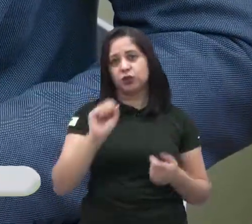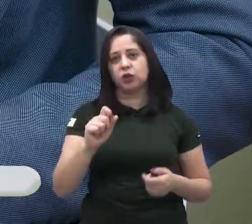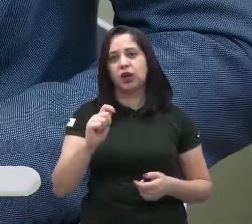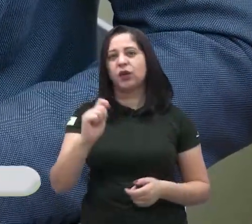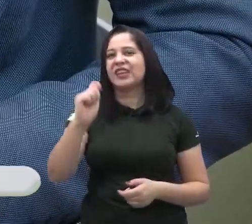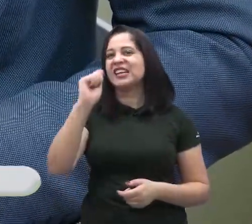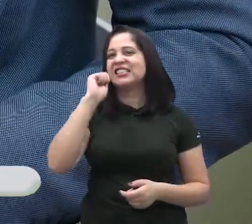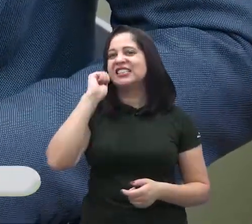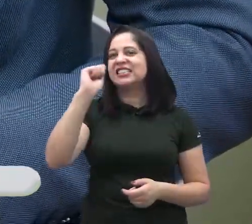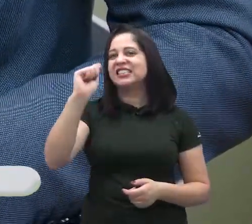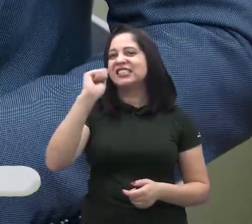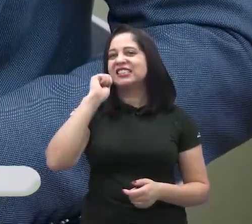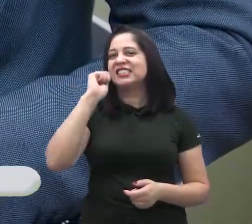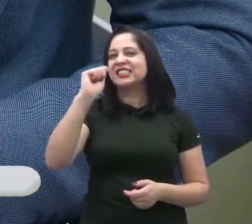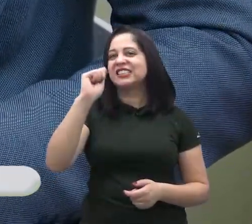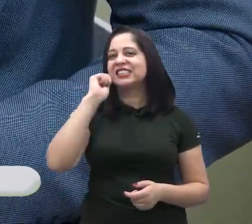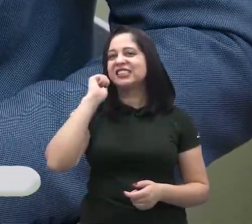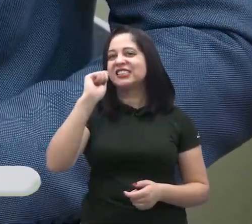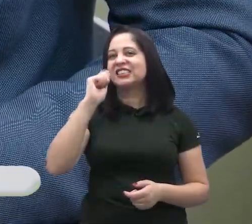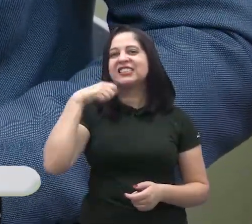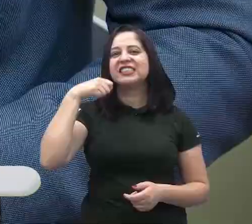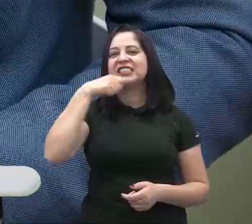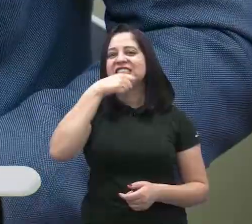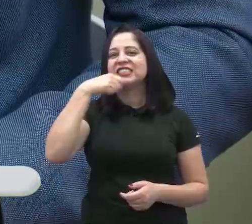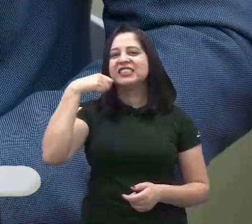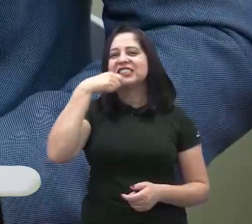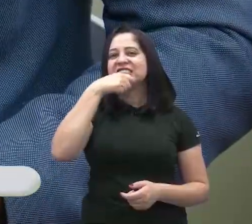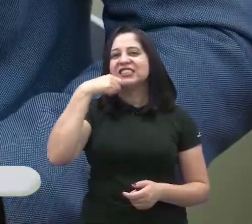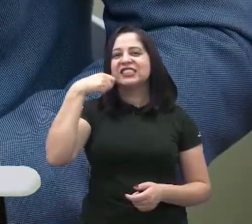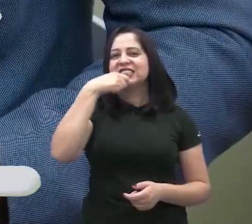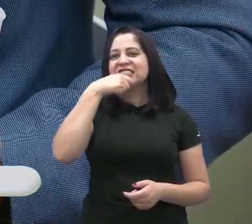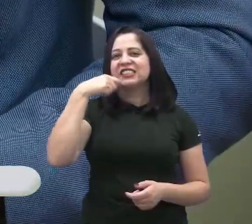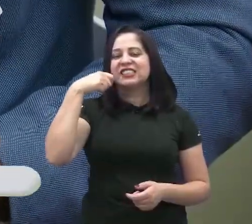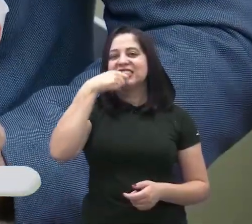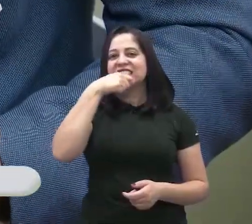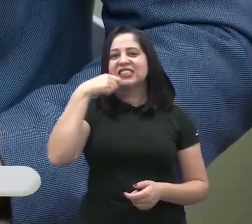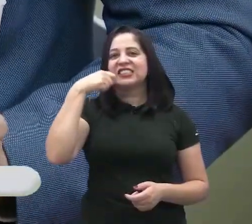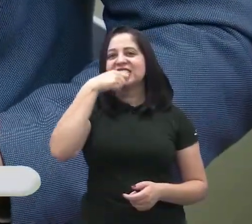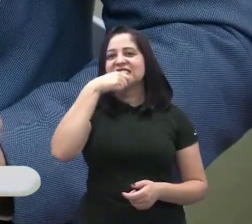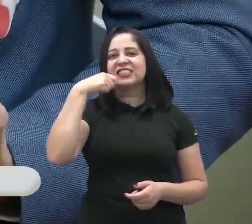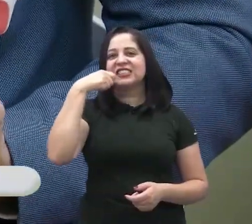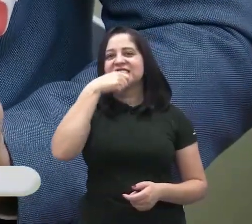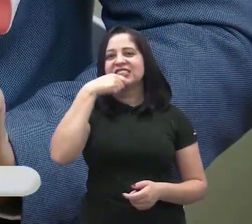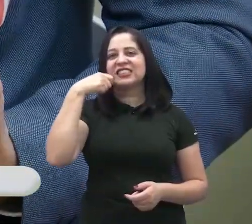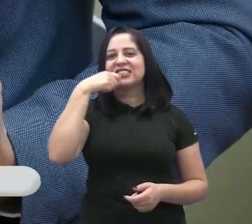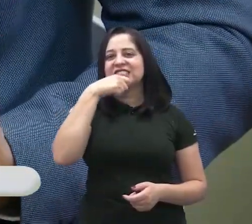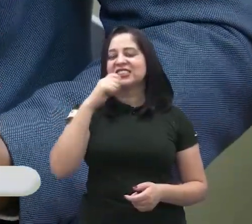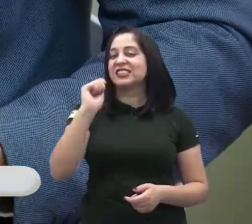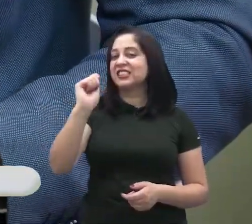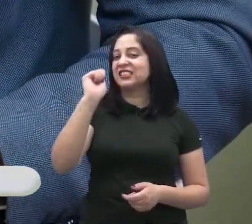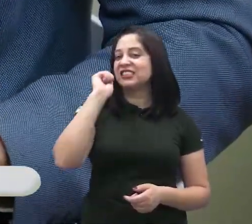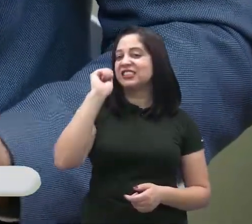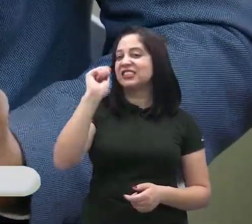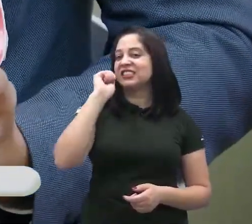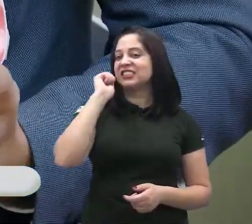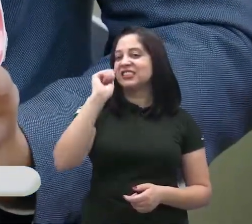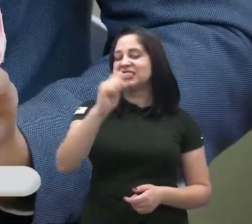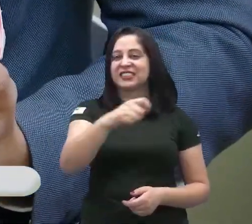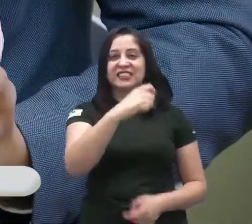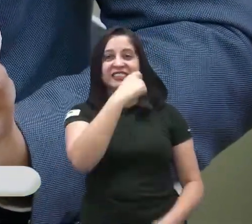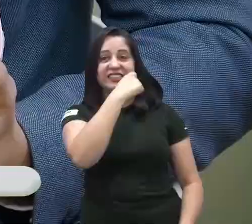vem, que é só fazer para frente, para trás, tanto na parte de fora dos dentes, quanto na parte que a